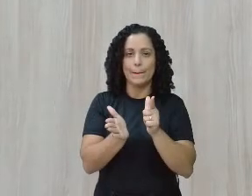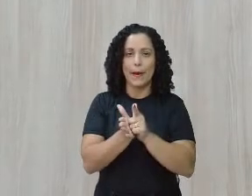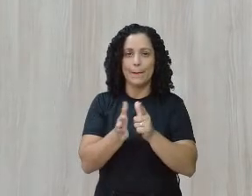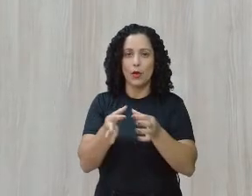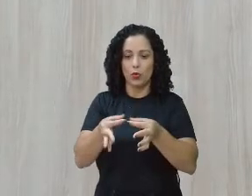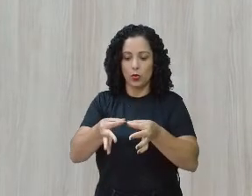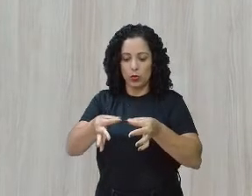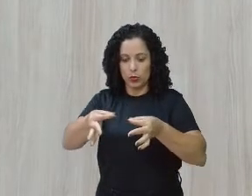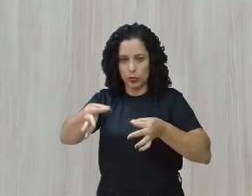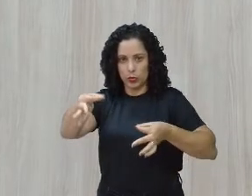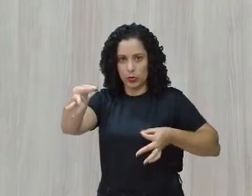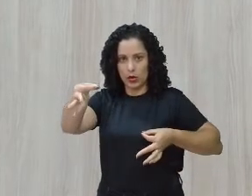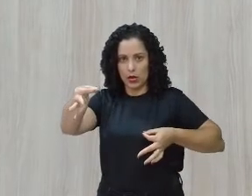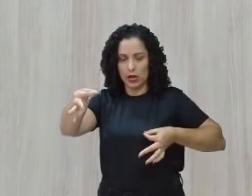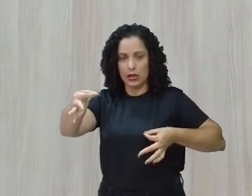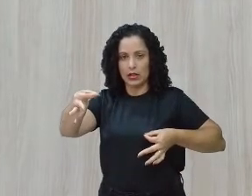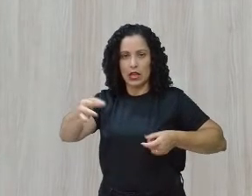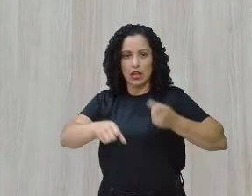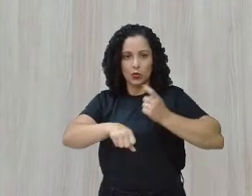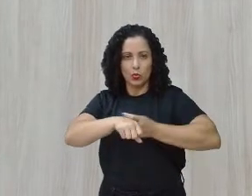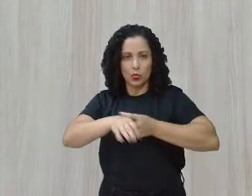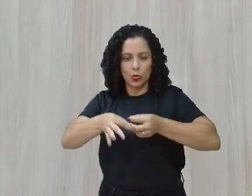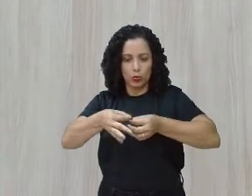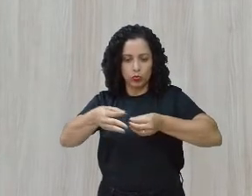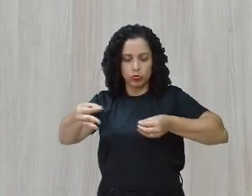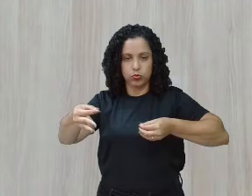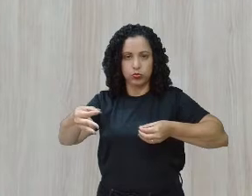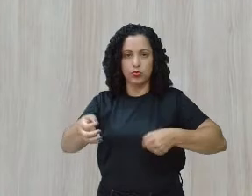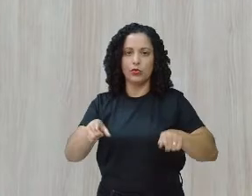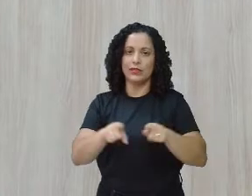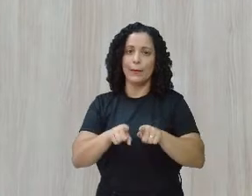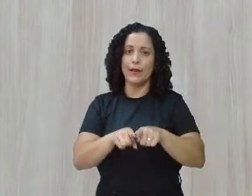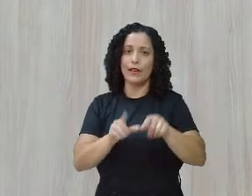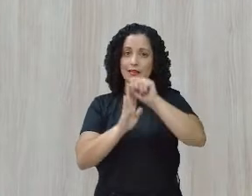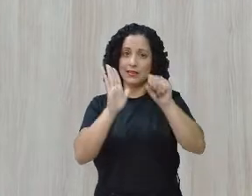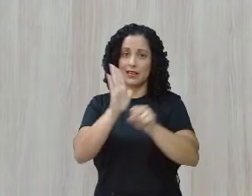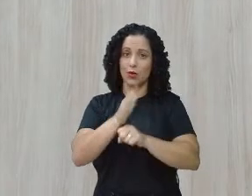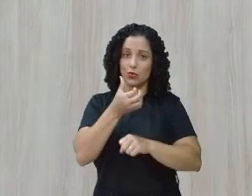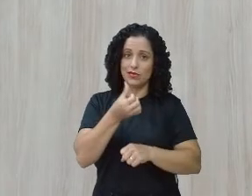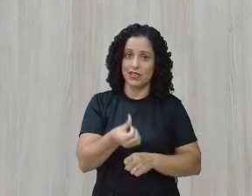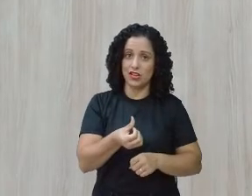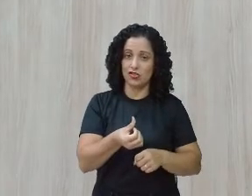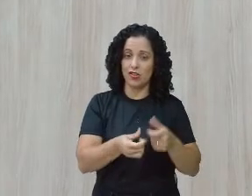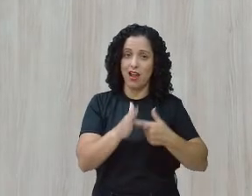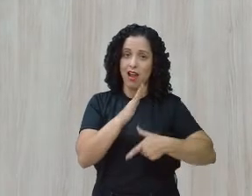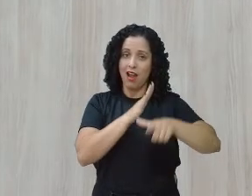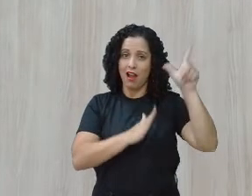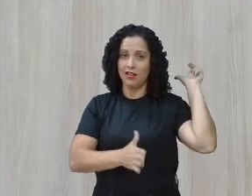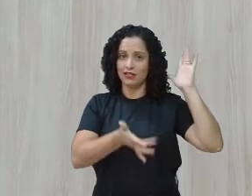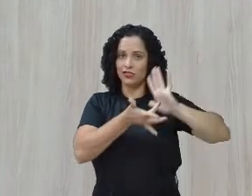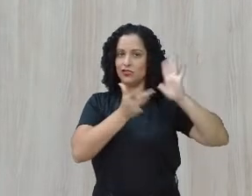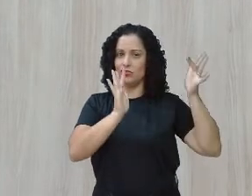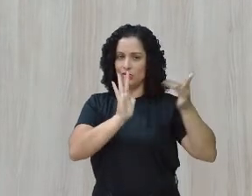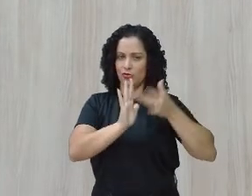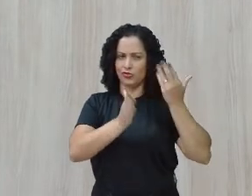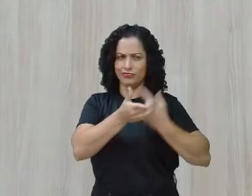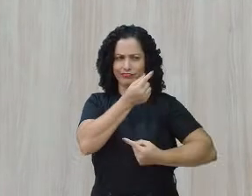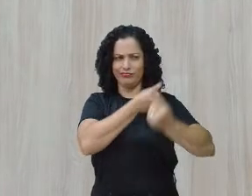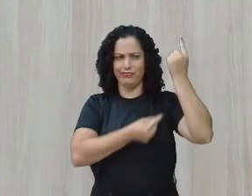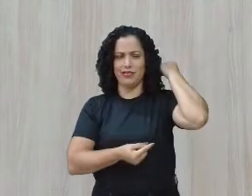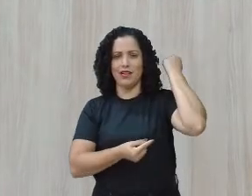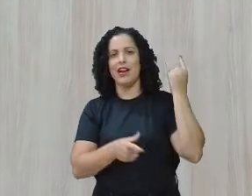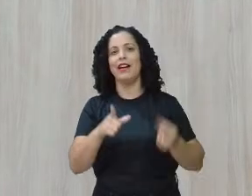ser mais grossinhos, mas aí nesse período, aí no século VI a.C., a gente tem aí essa placa de madeira